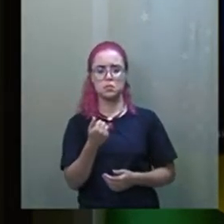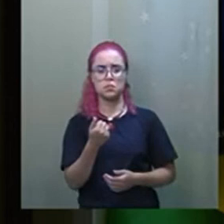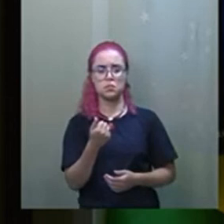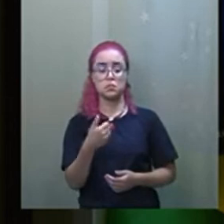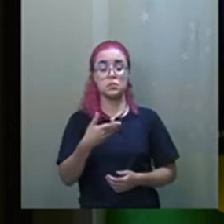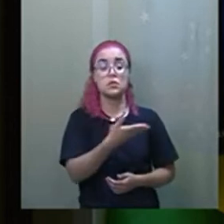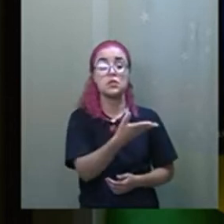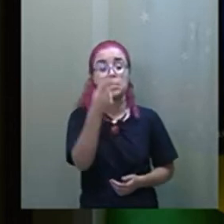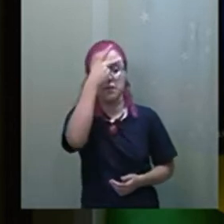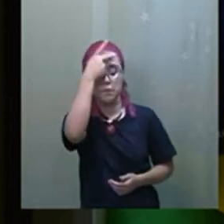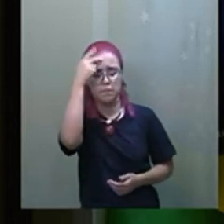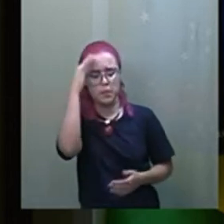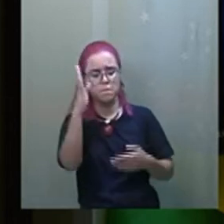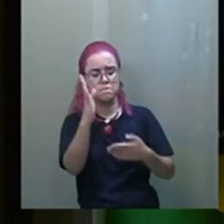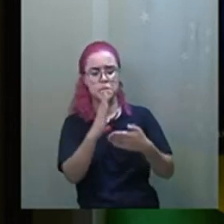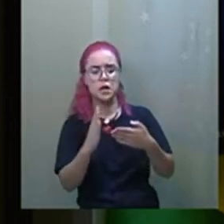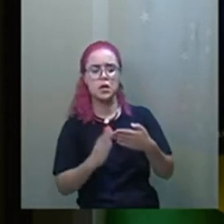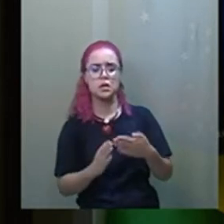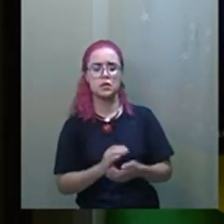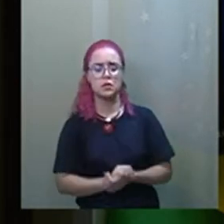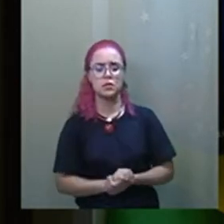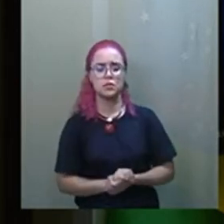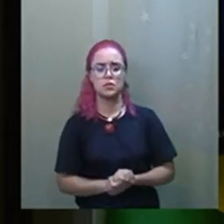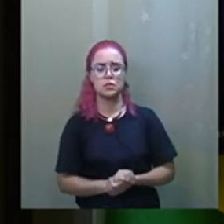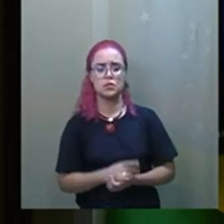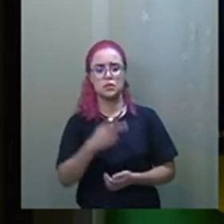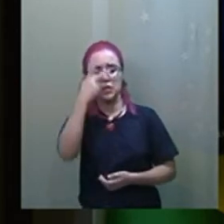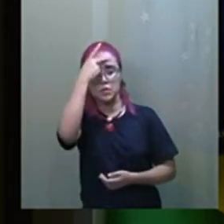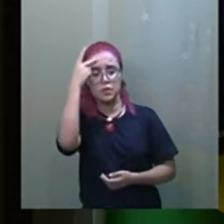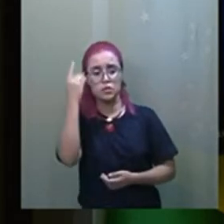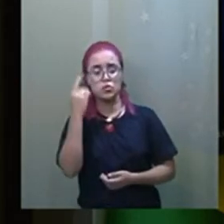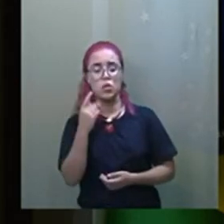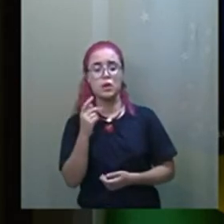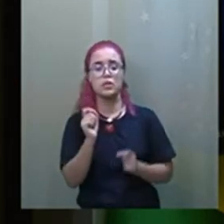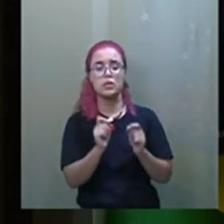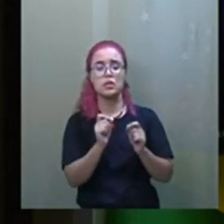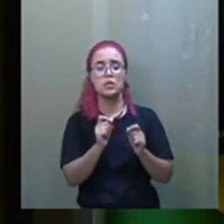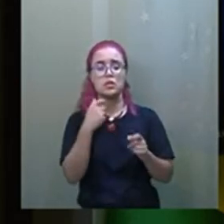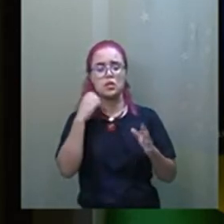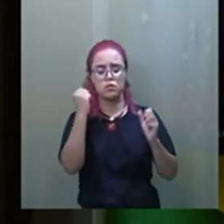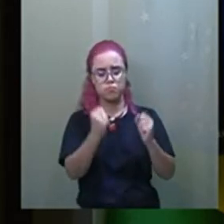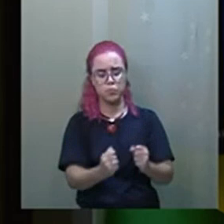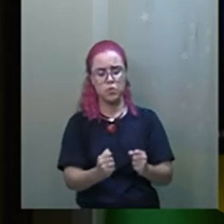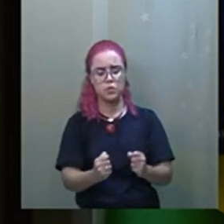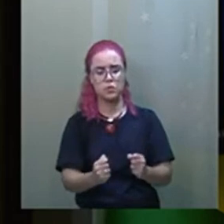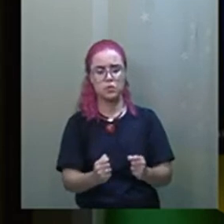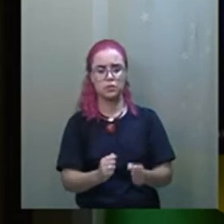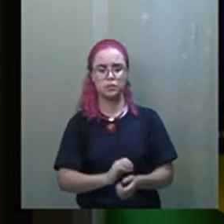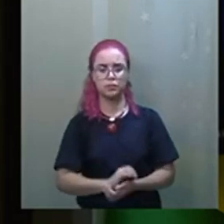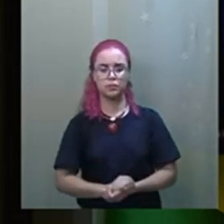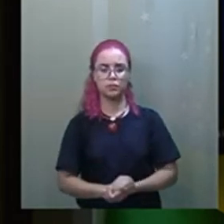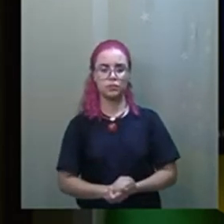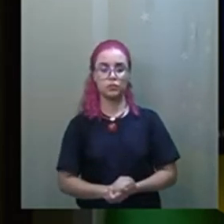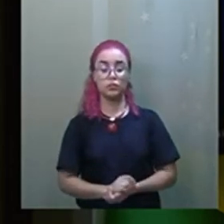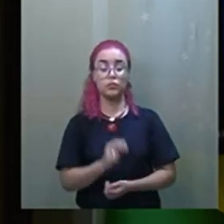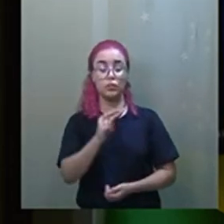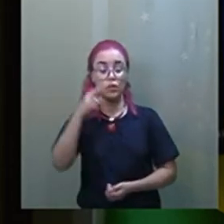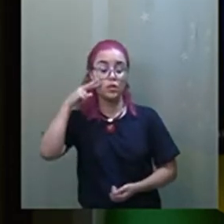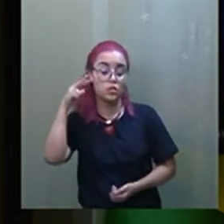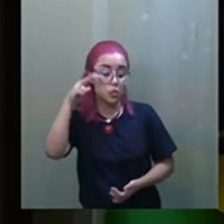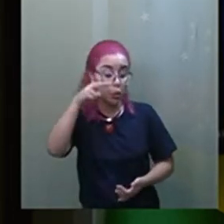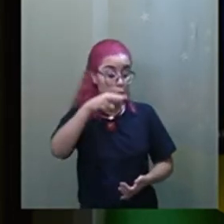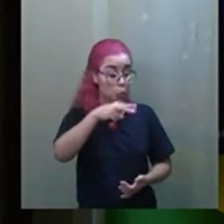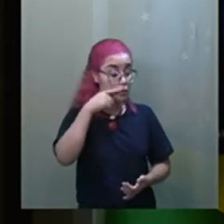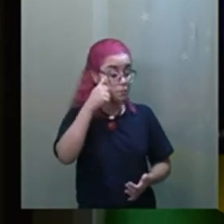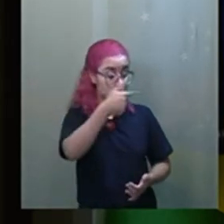dos cidadãos brasileiros com relação a esse momento, dos juristas, das pessoas que estão no poder, que olhem por